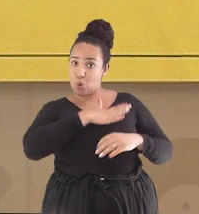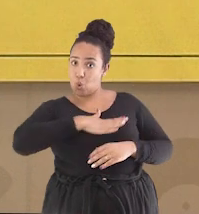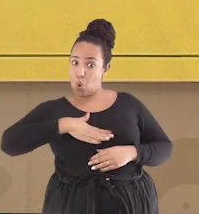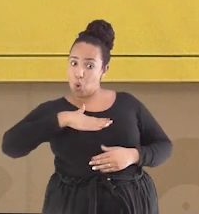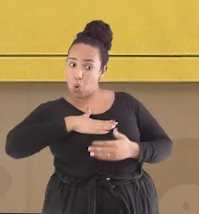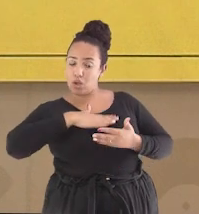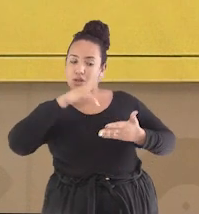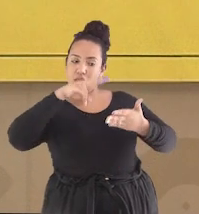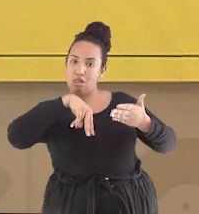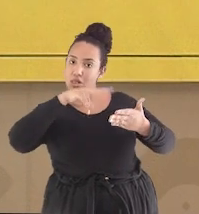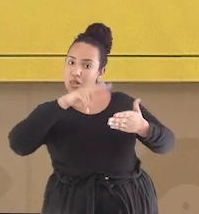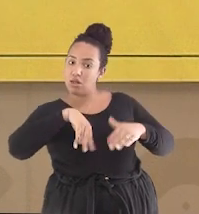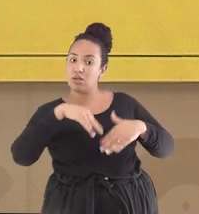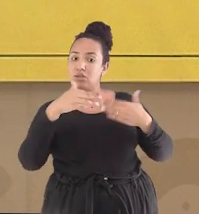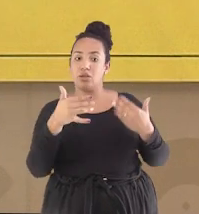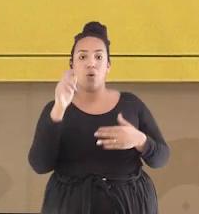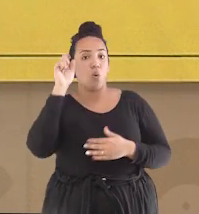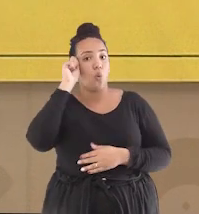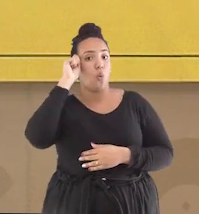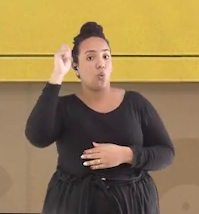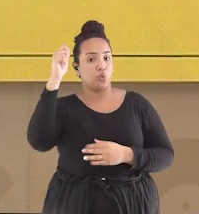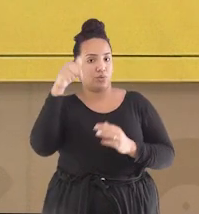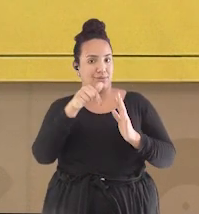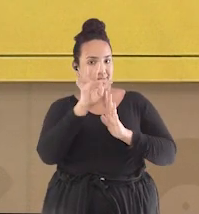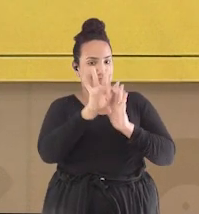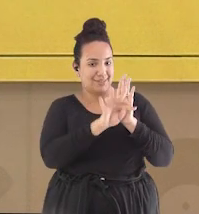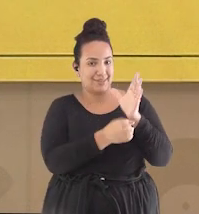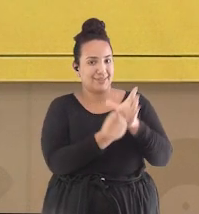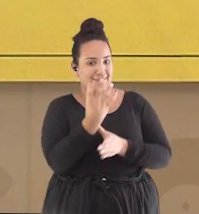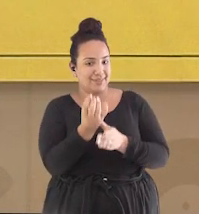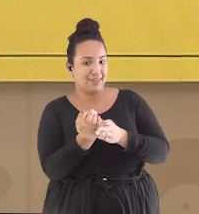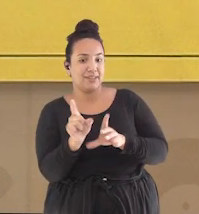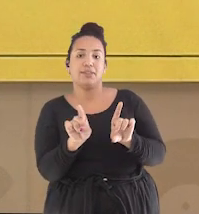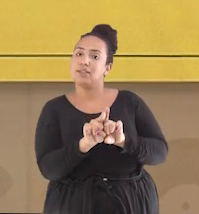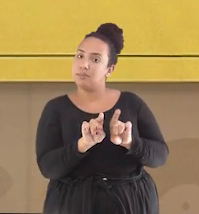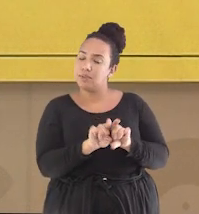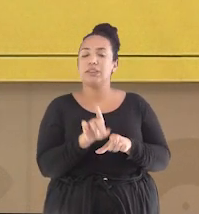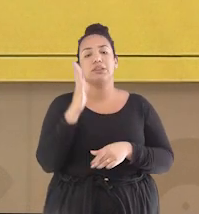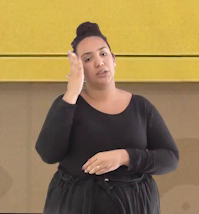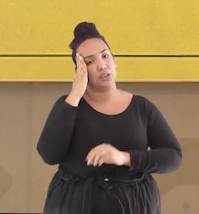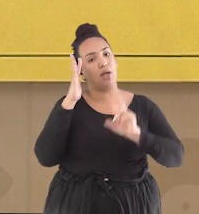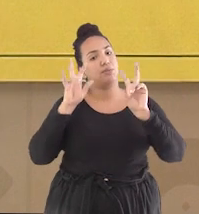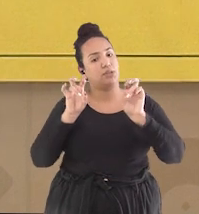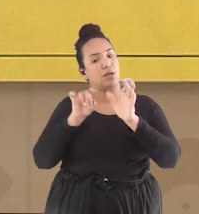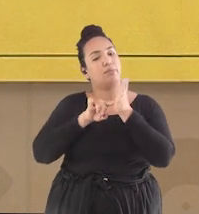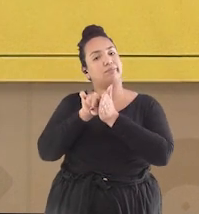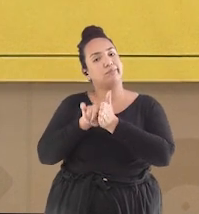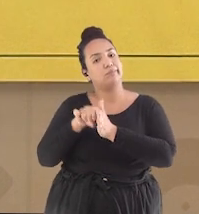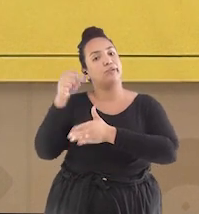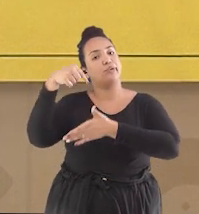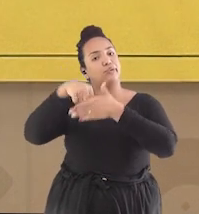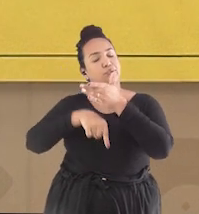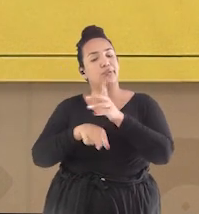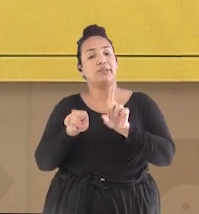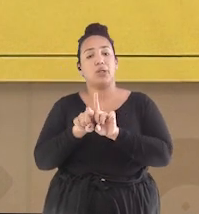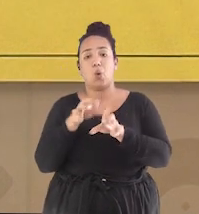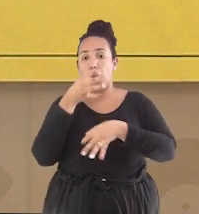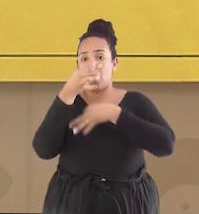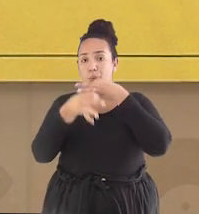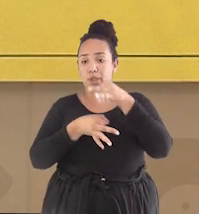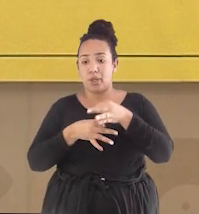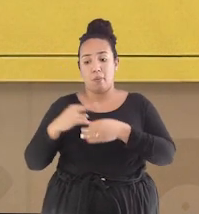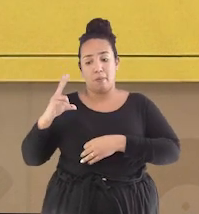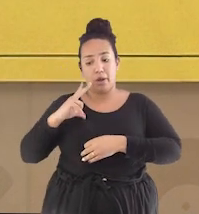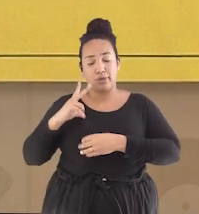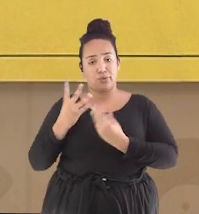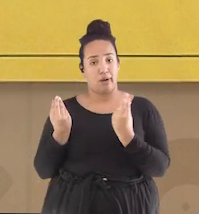sendo descrito, quem escreve o texto geralmente também é entusiasta ou especialista no assunto e acrescenta suas opiniões pessoais